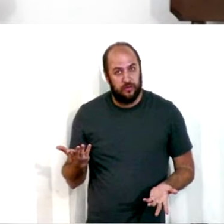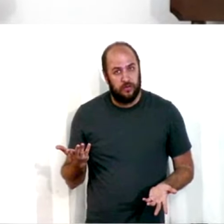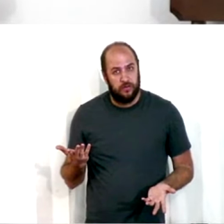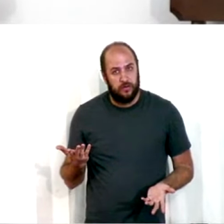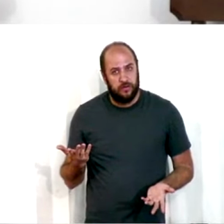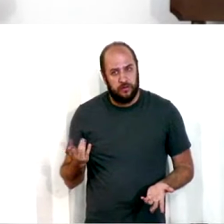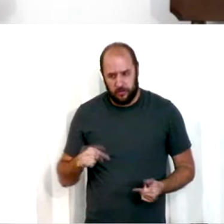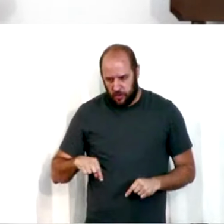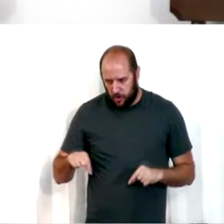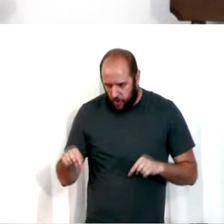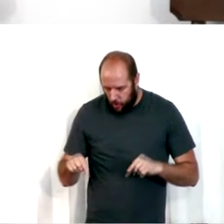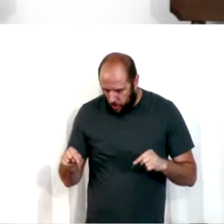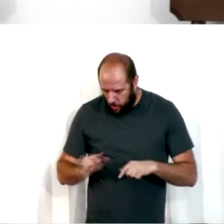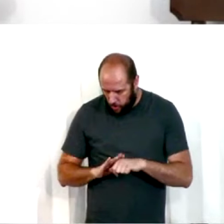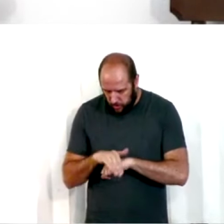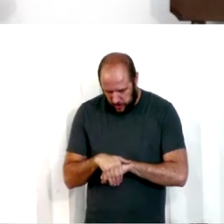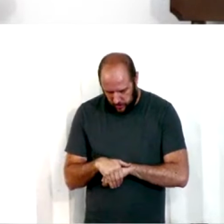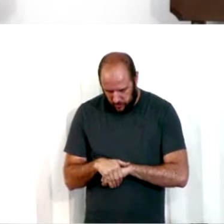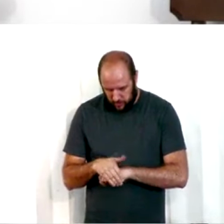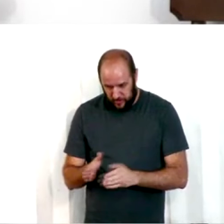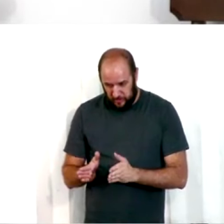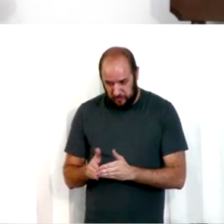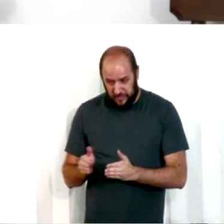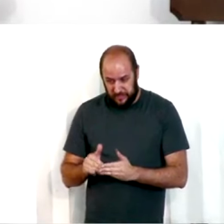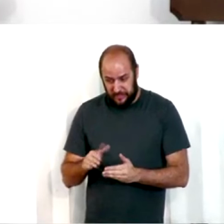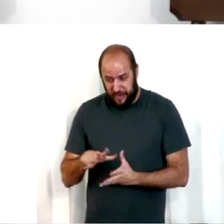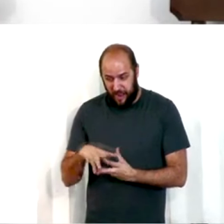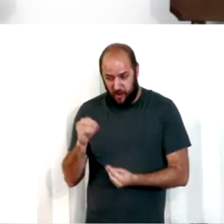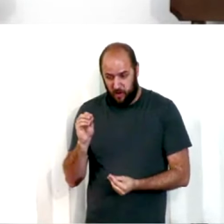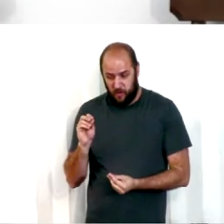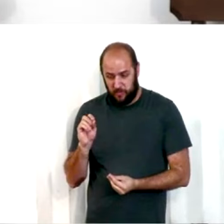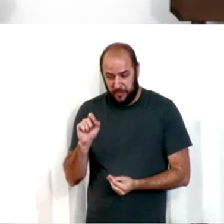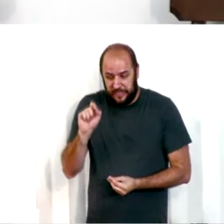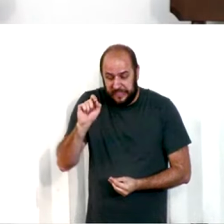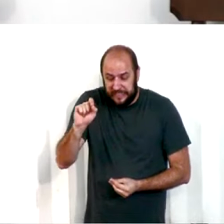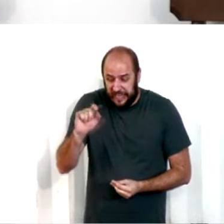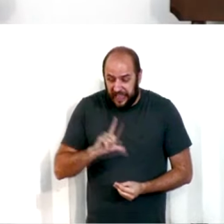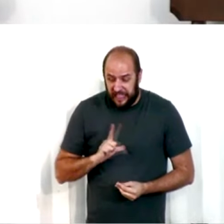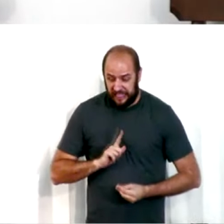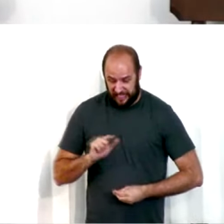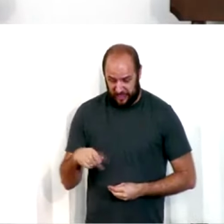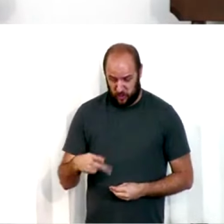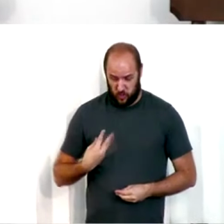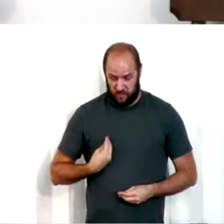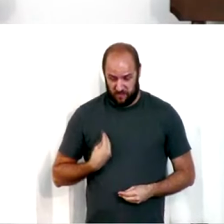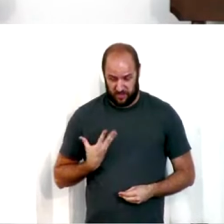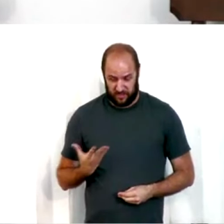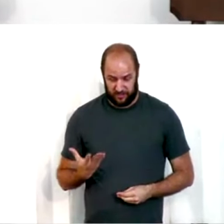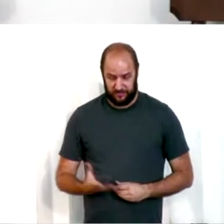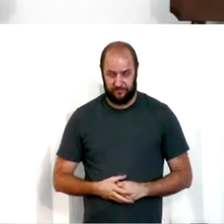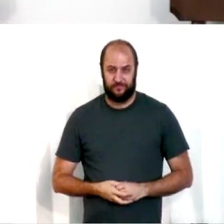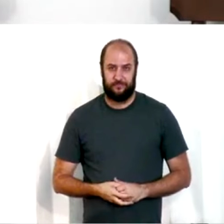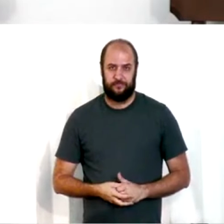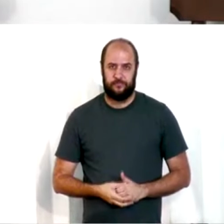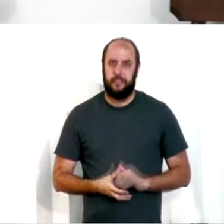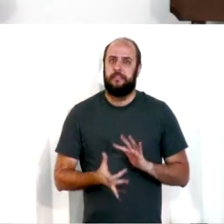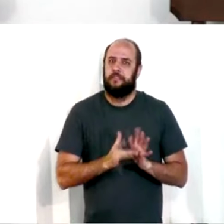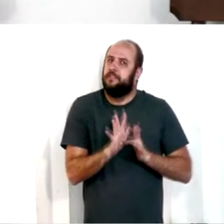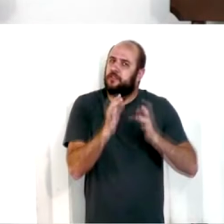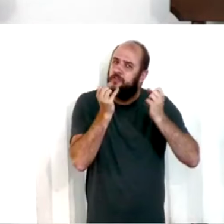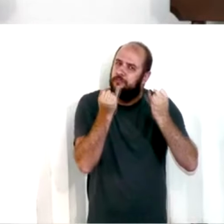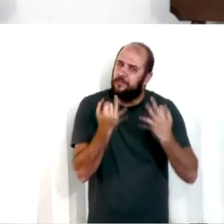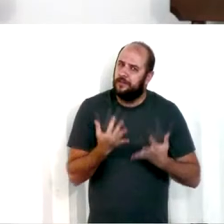Esta noite te pedirão a tua alma, e o que tu tens preparado para quem será? E Cristo diz: assim